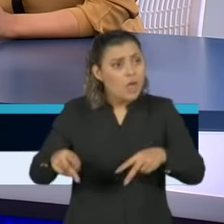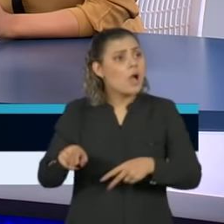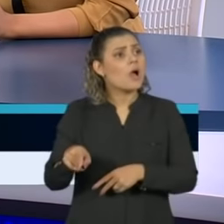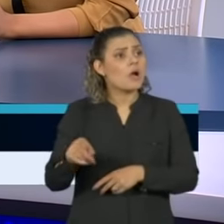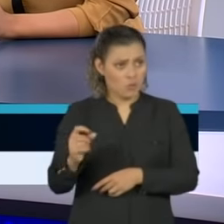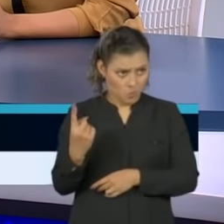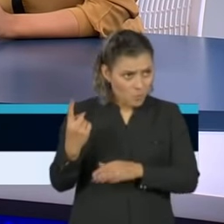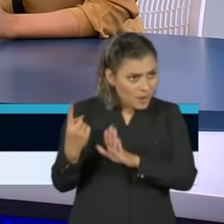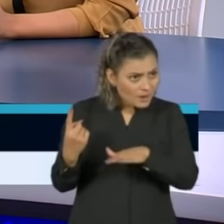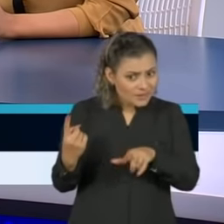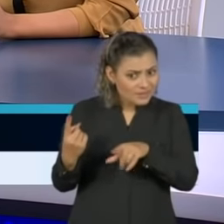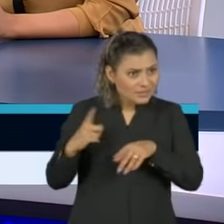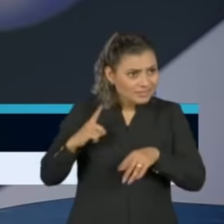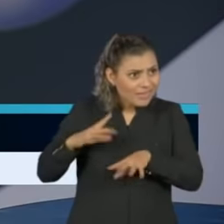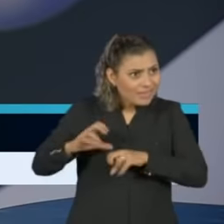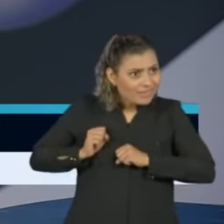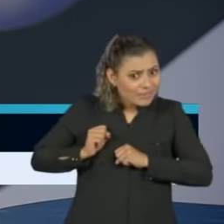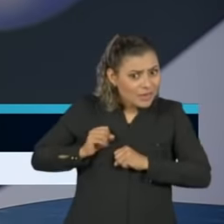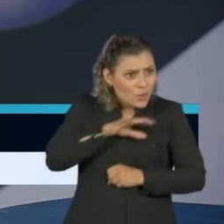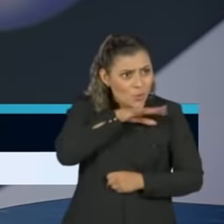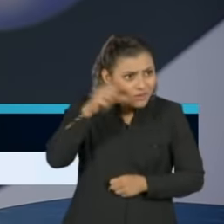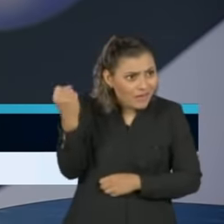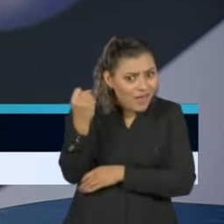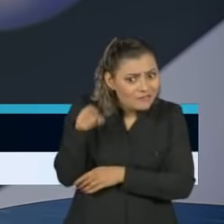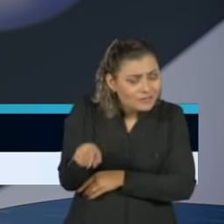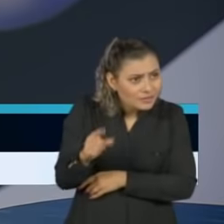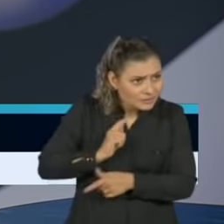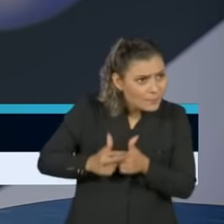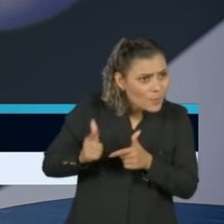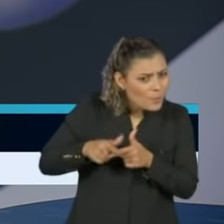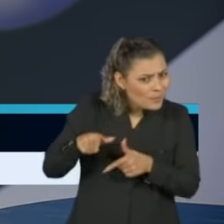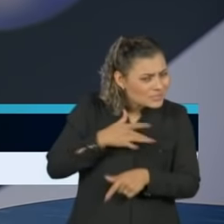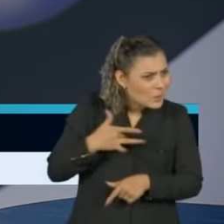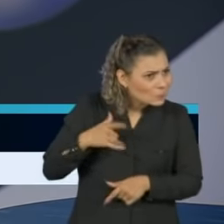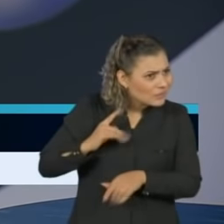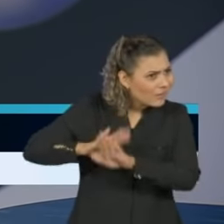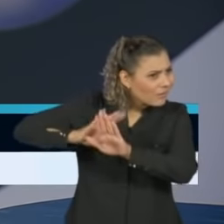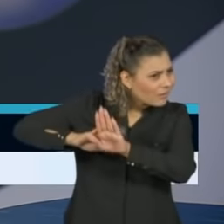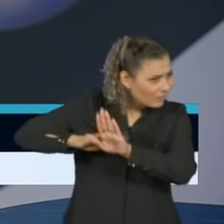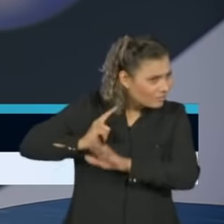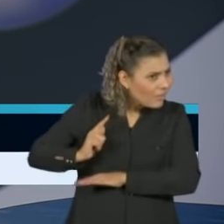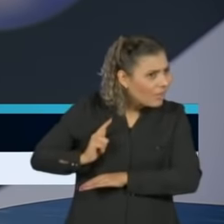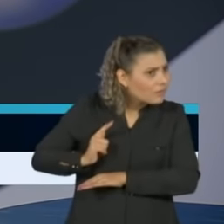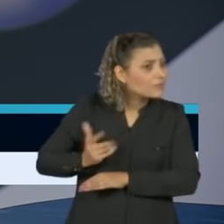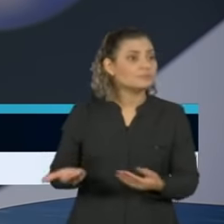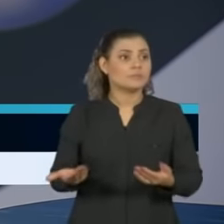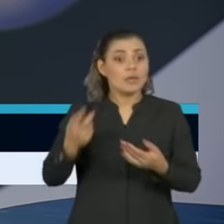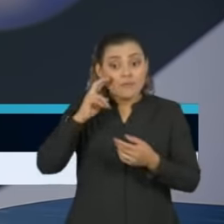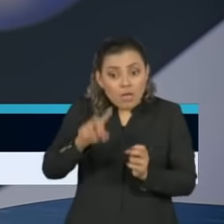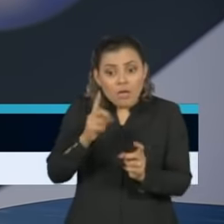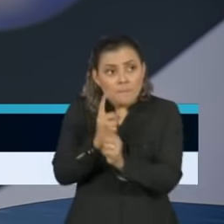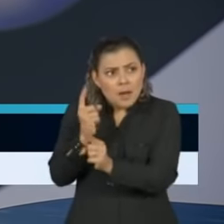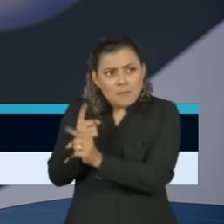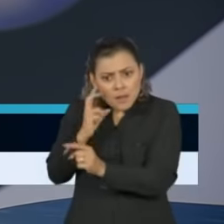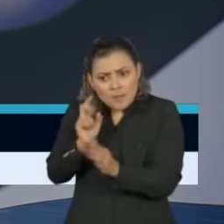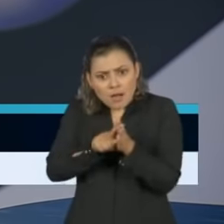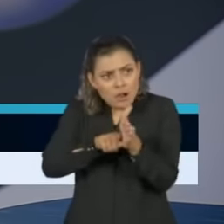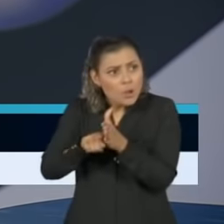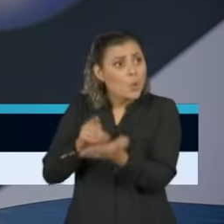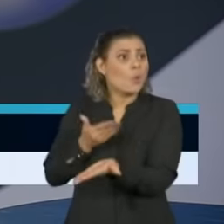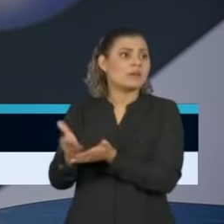é uma criança que está imunodeprimida, tem algum problema, tem alguma comorbidade associada. E à medida que esses casos forem acontecendo, a gente vai